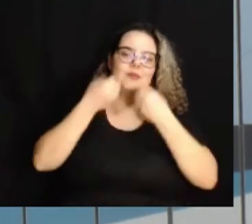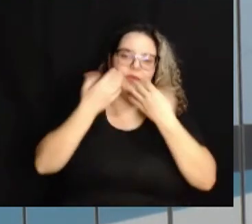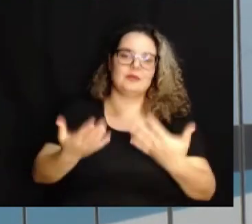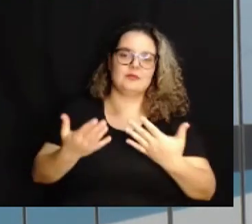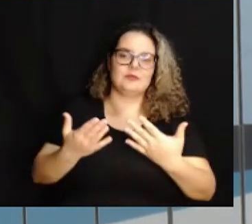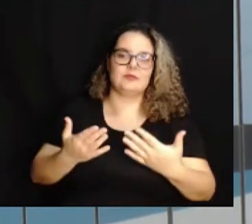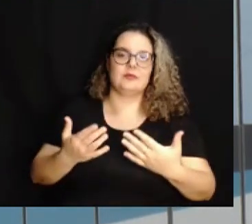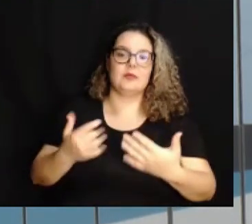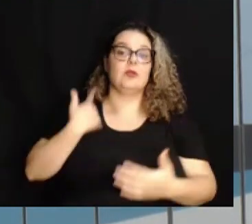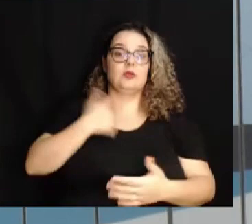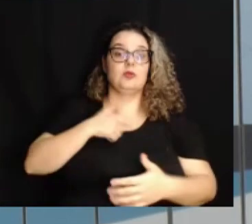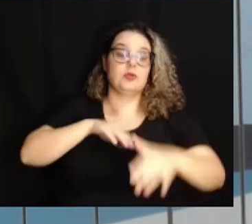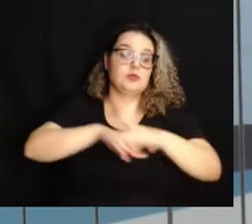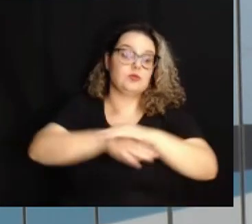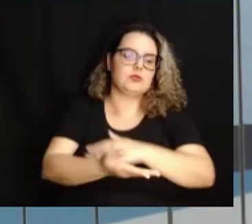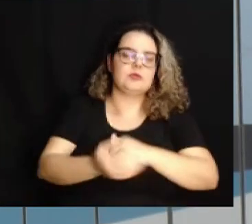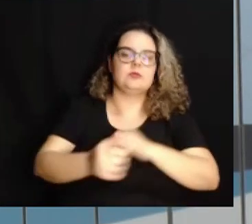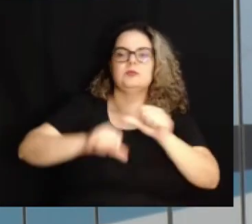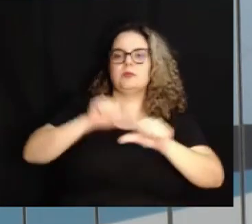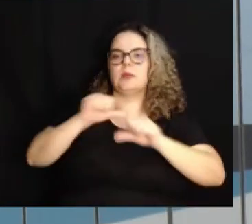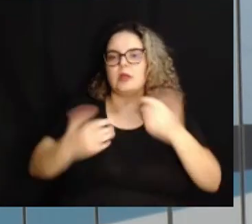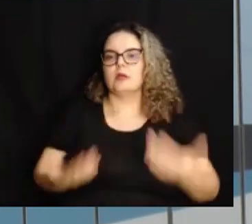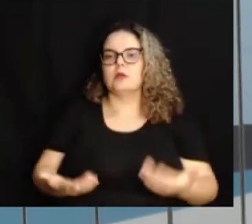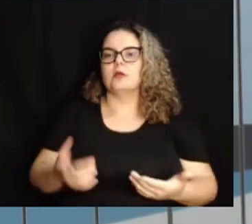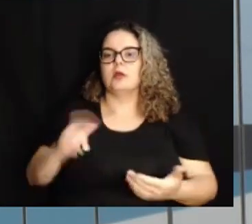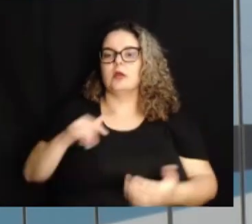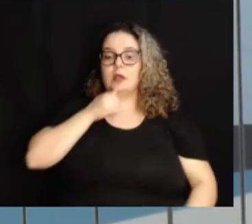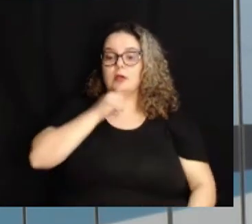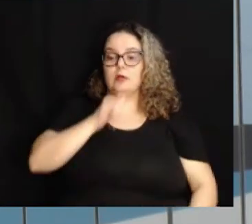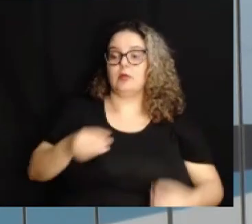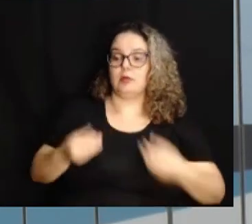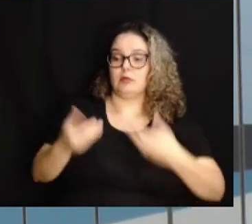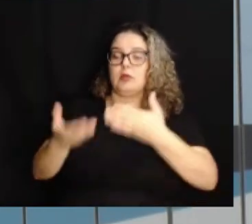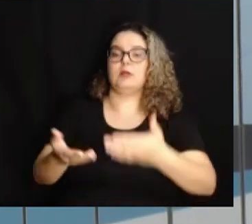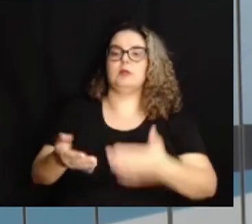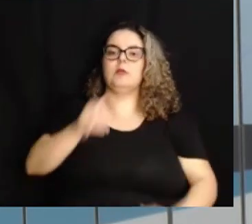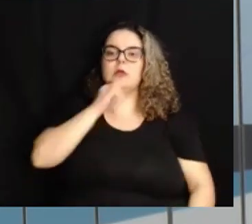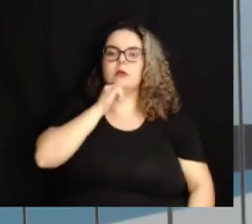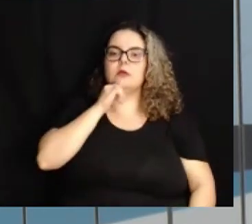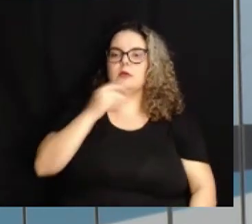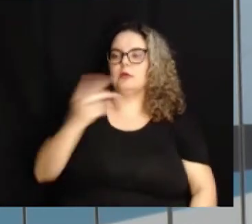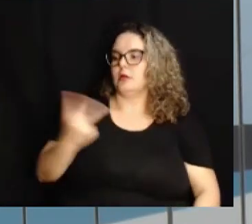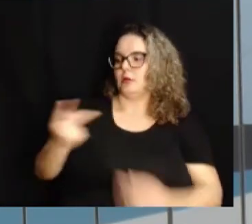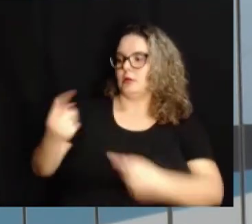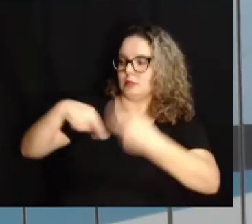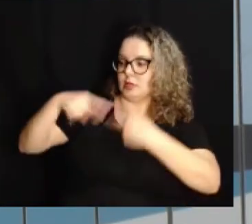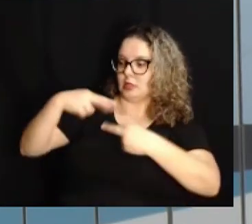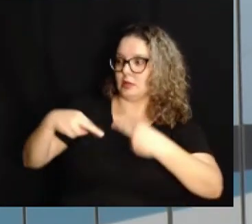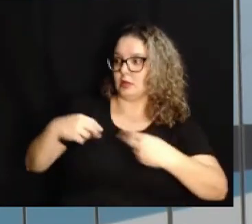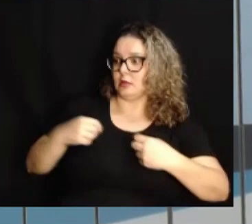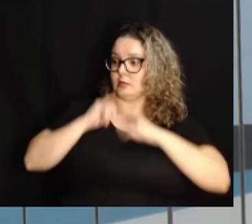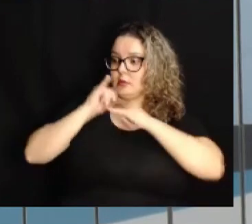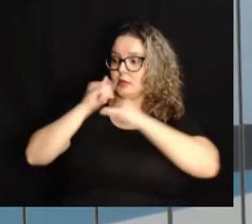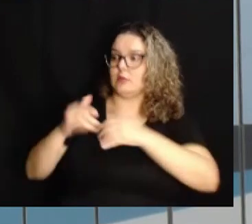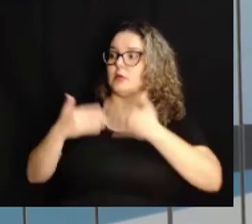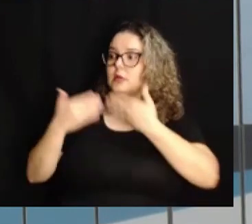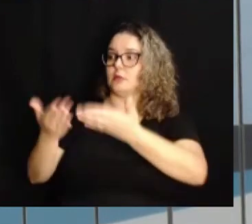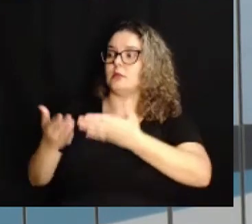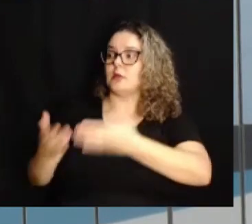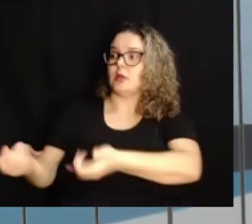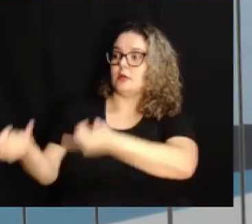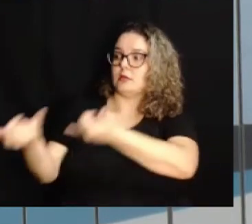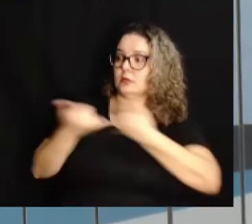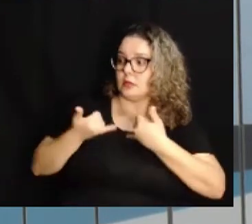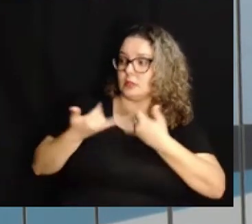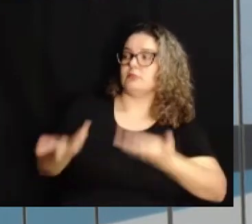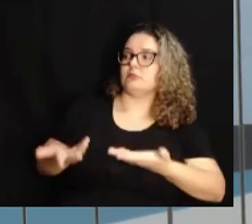é aquilo, né? É uma energia que eu coloco, né? Então, por exemplo, a gente tem uma relação, eu coloco uma energia em você, a gente troca, né? Então, vamos supor,